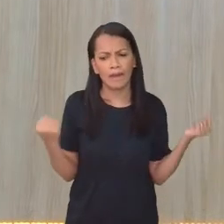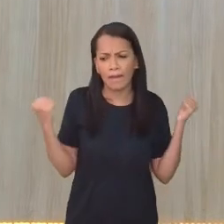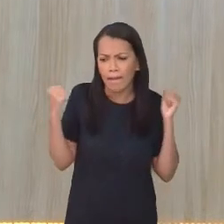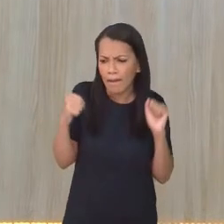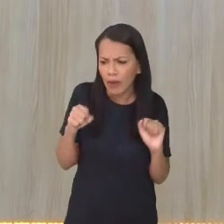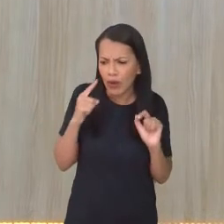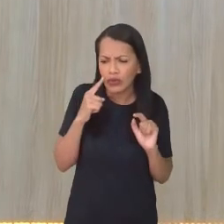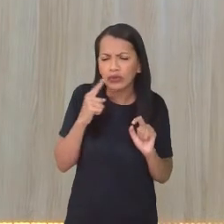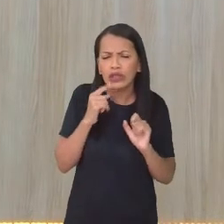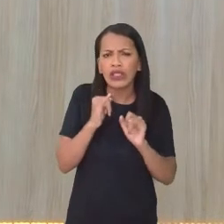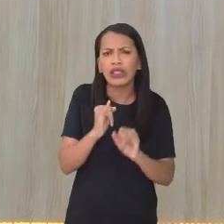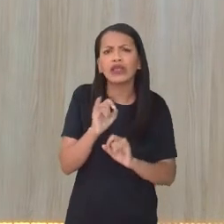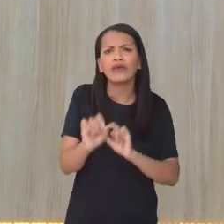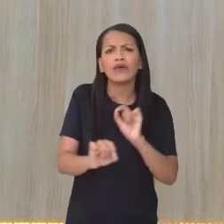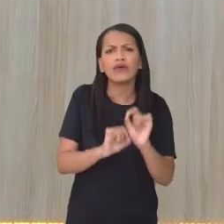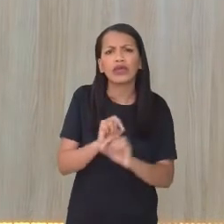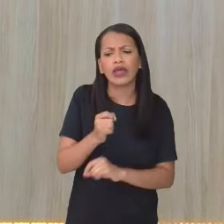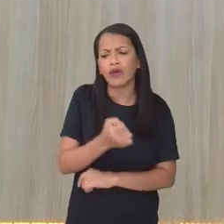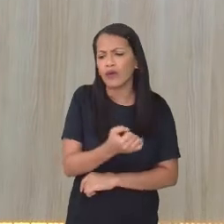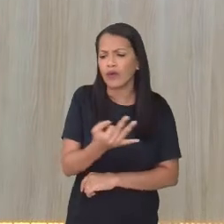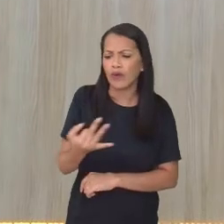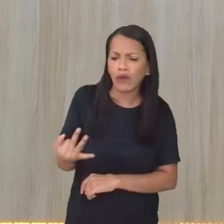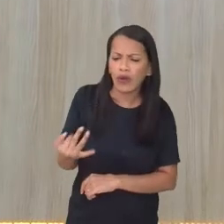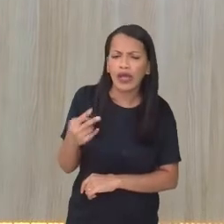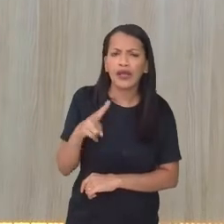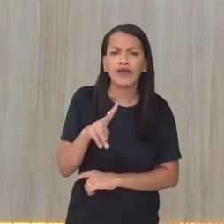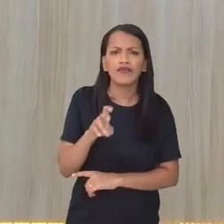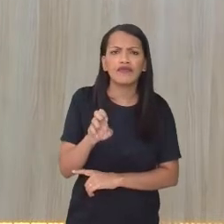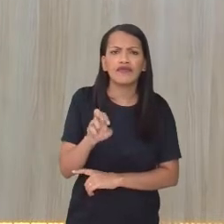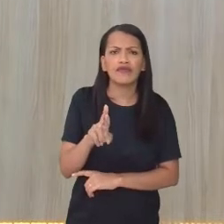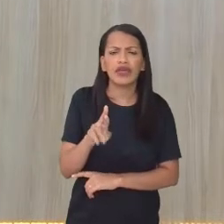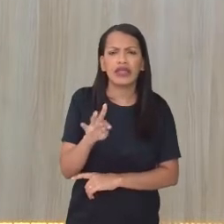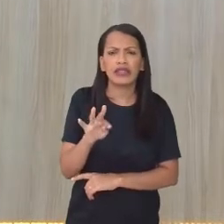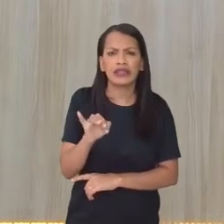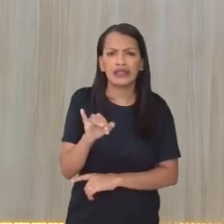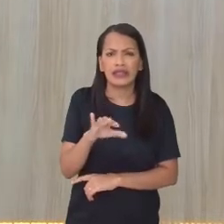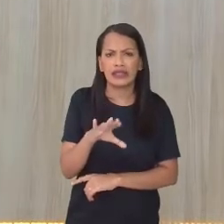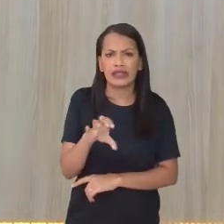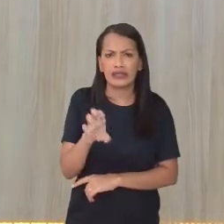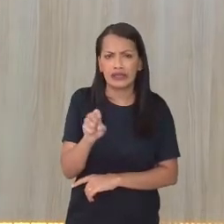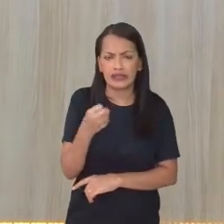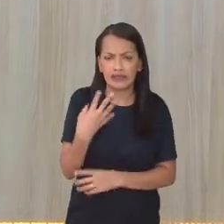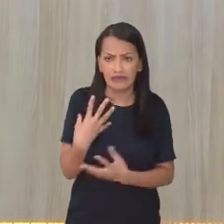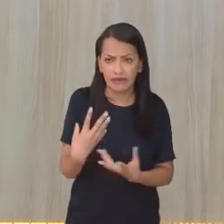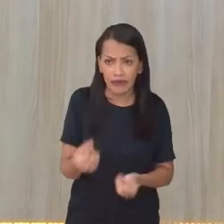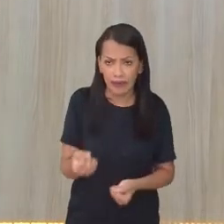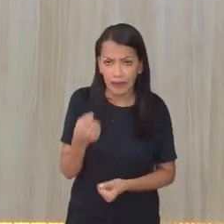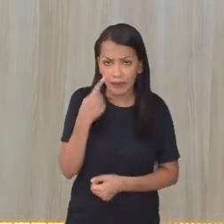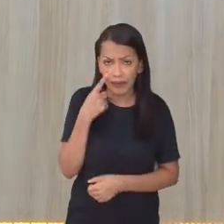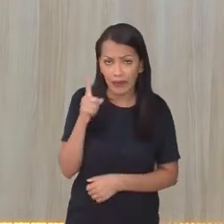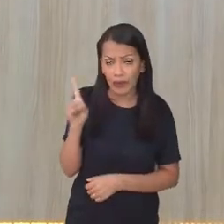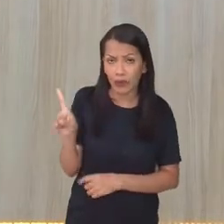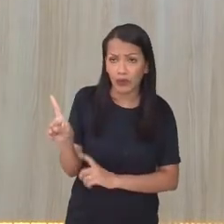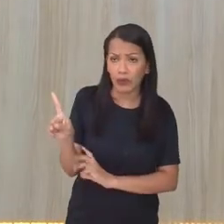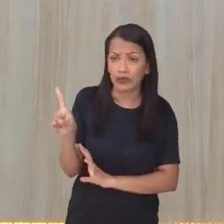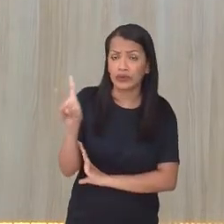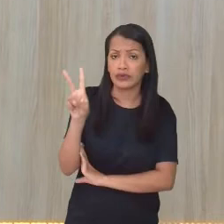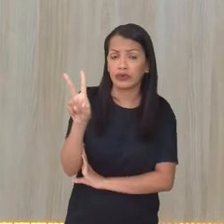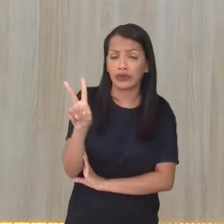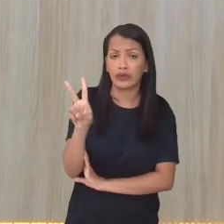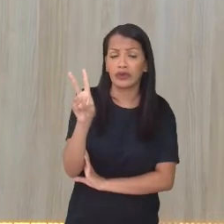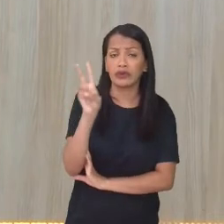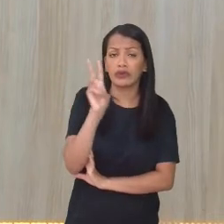contar os vértices em qualquer quadrilátero. Então, vamos lá? 1,